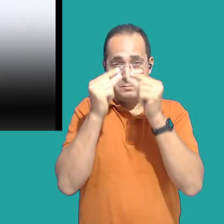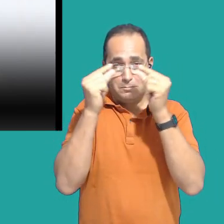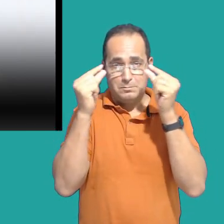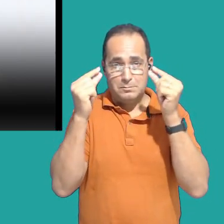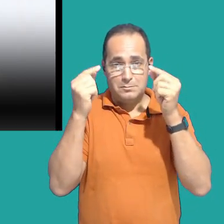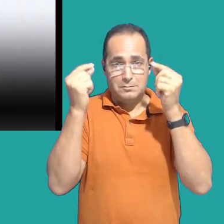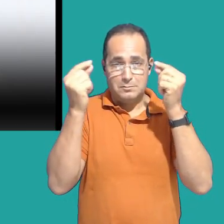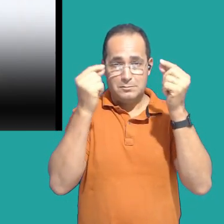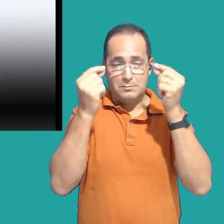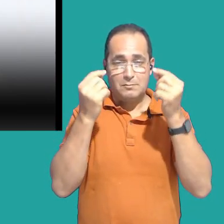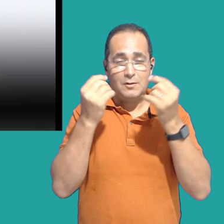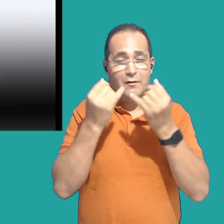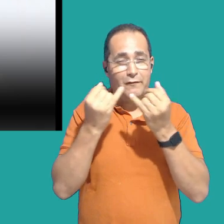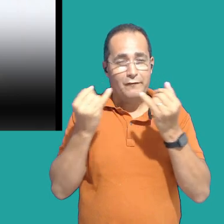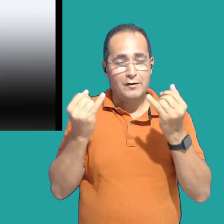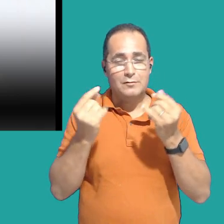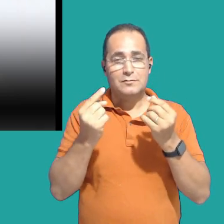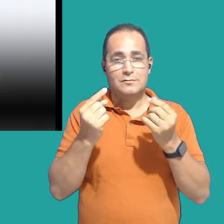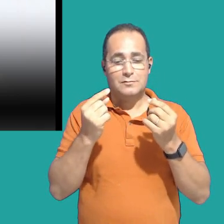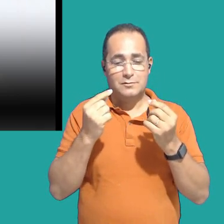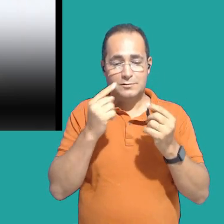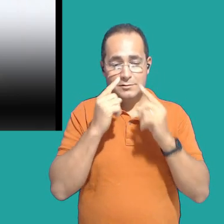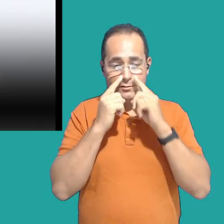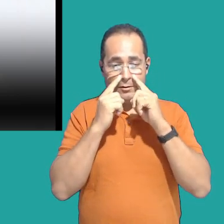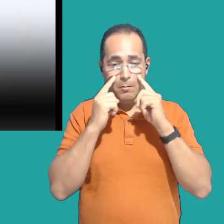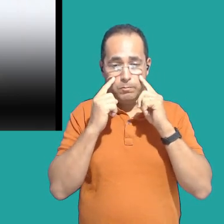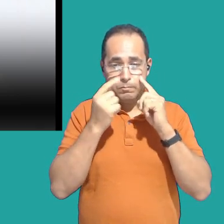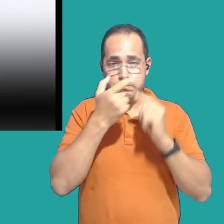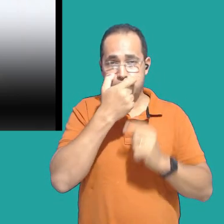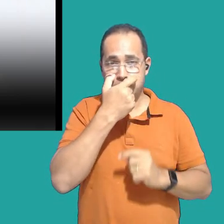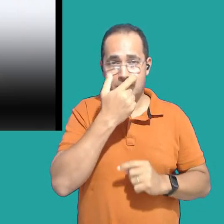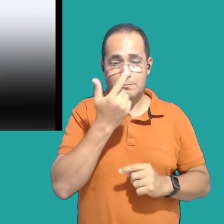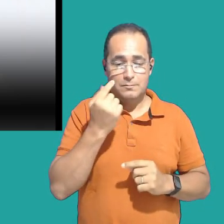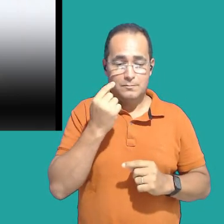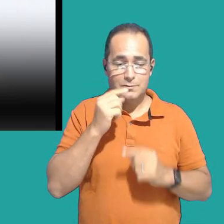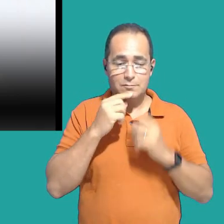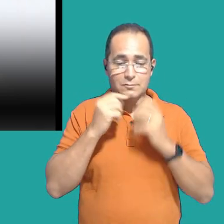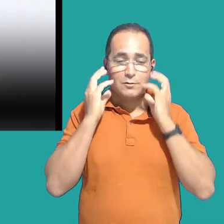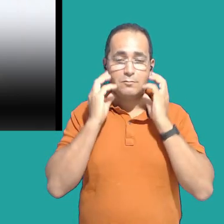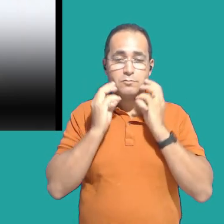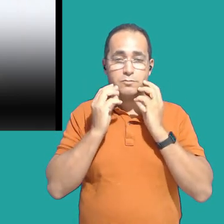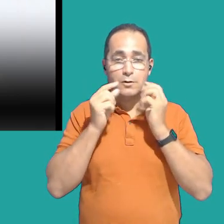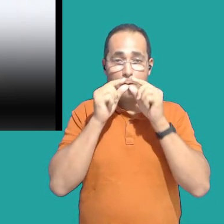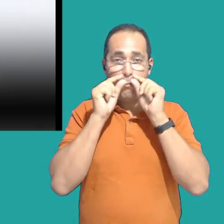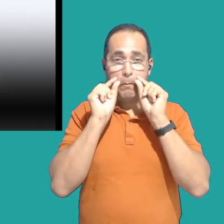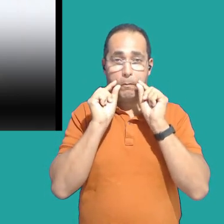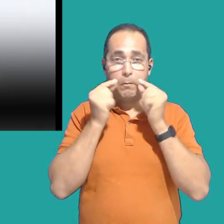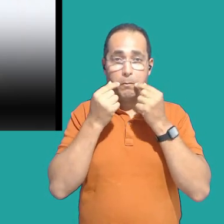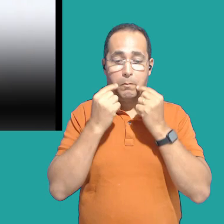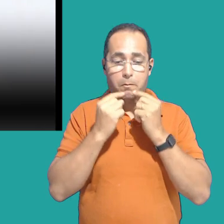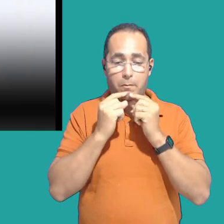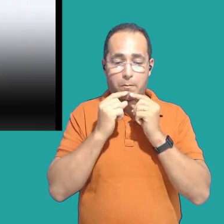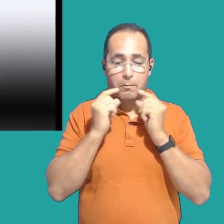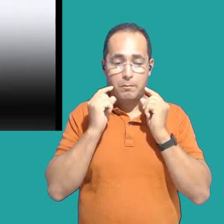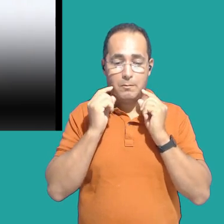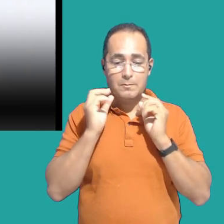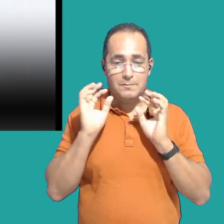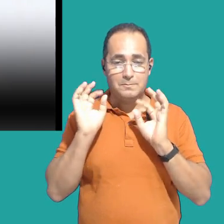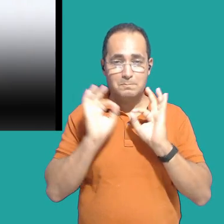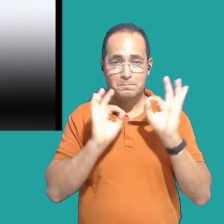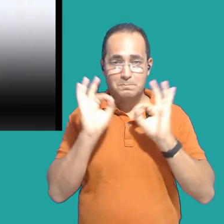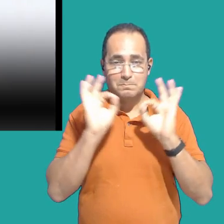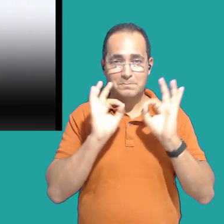sobrancelhas naturalmente feitas de pelos finos, nariz negroide, lábios carnudo, eu uso barba e bigodes,